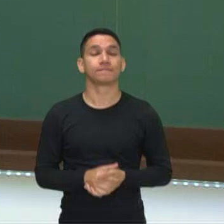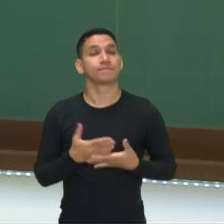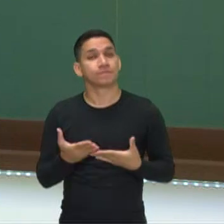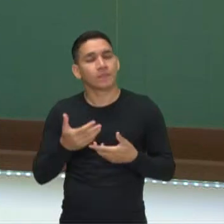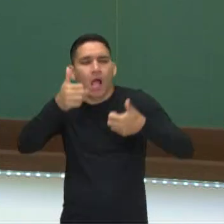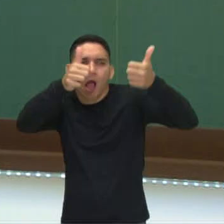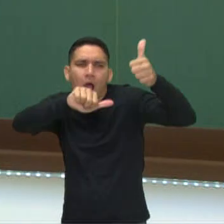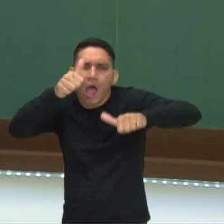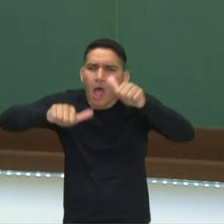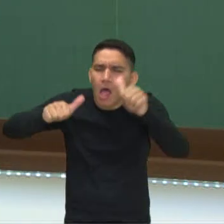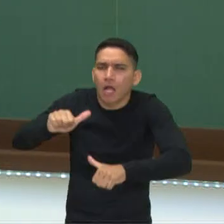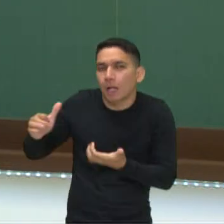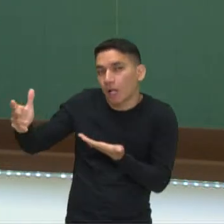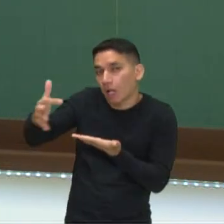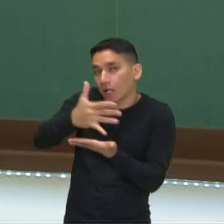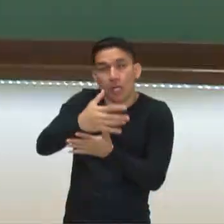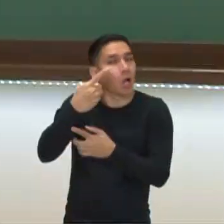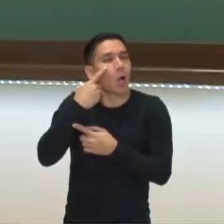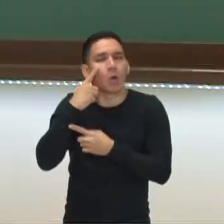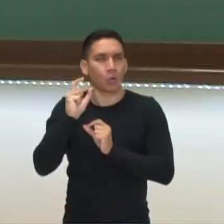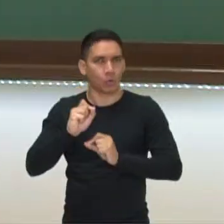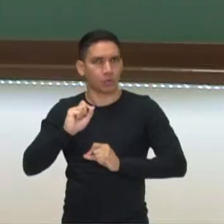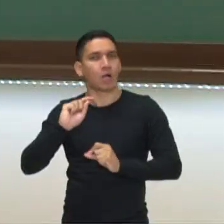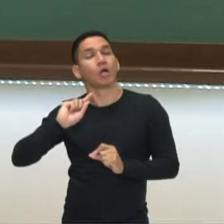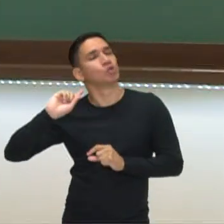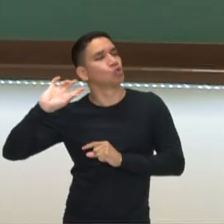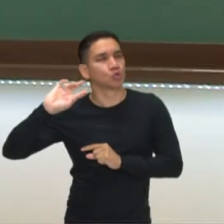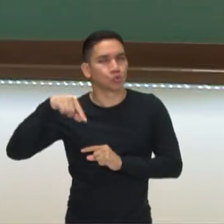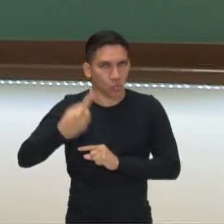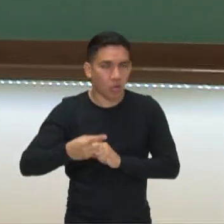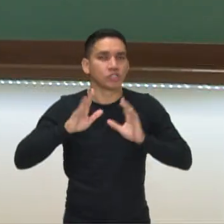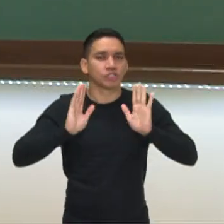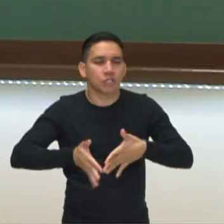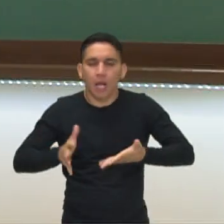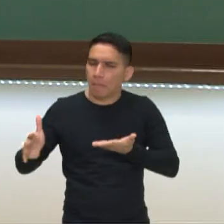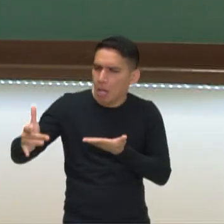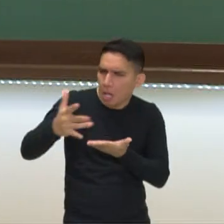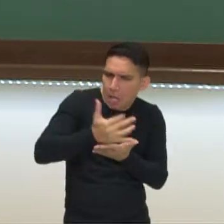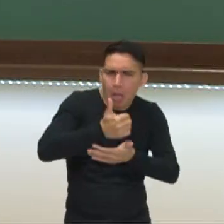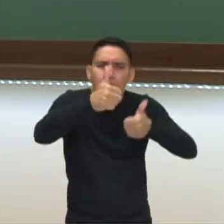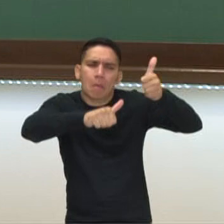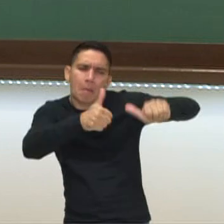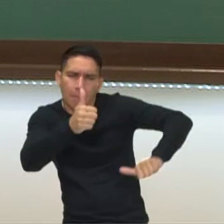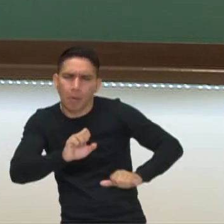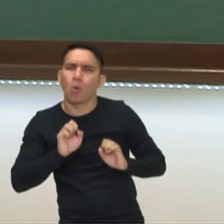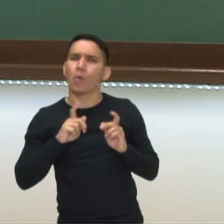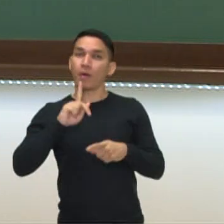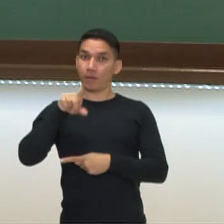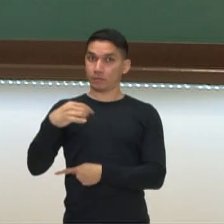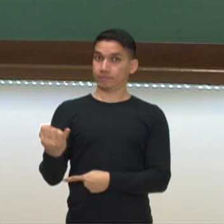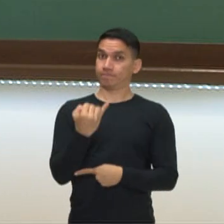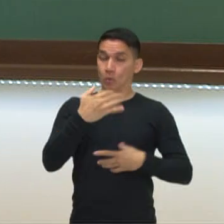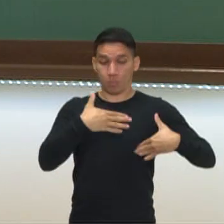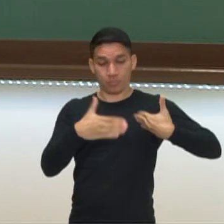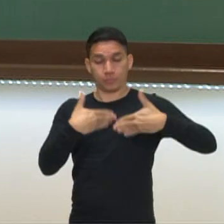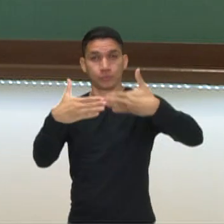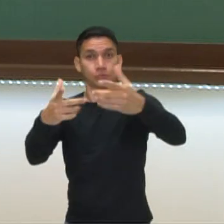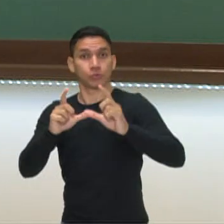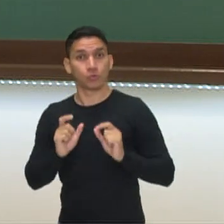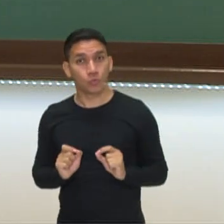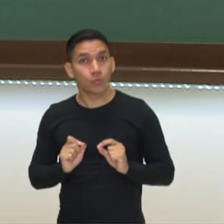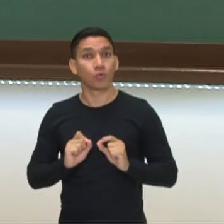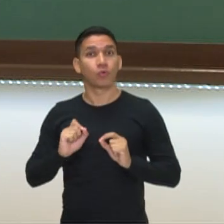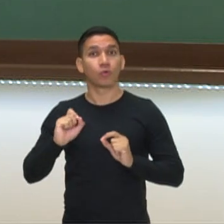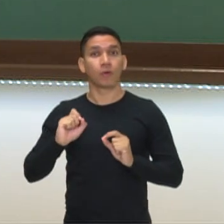Vamos analisar os dados, então. Então, depois de fazer toda essa coleta, essa leitura, que é muito importante no processo